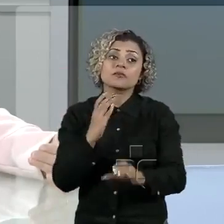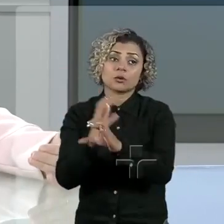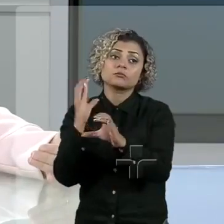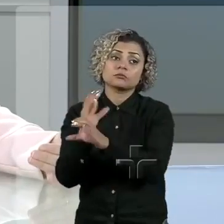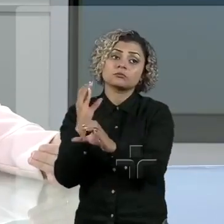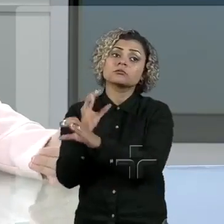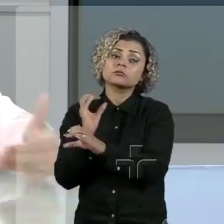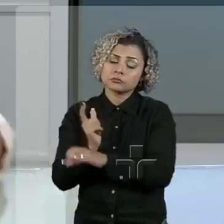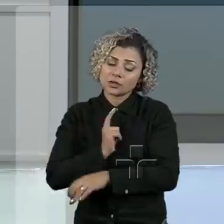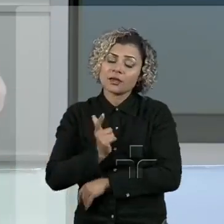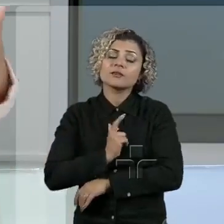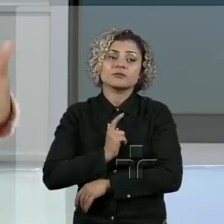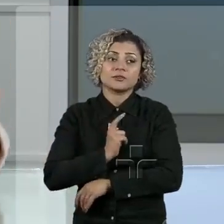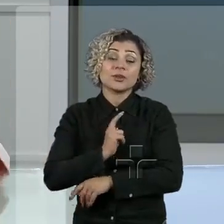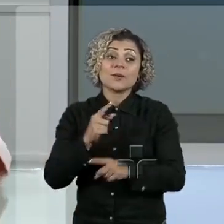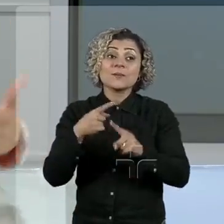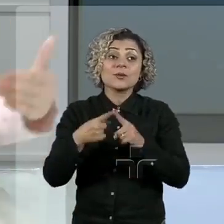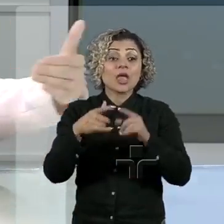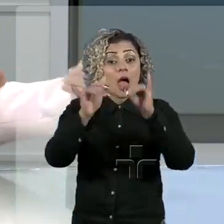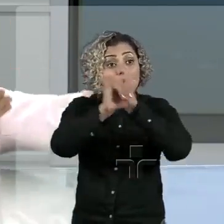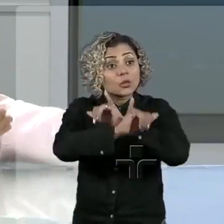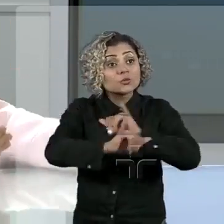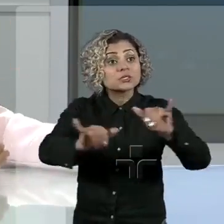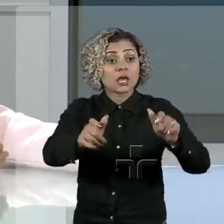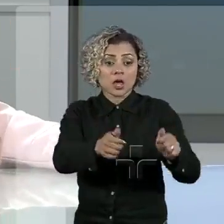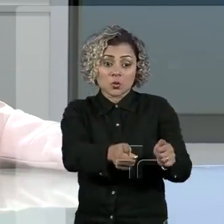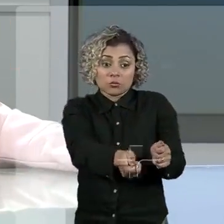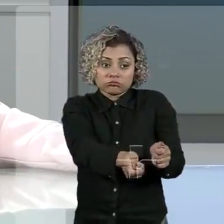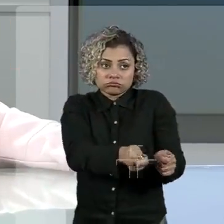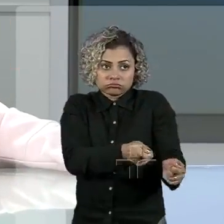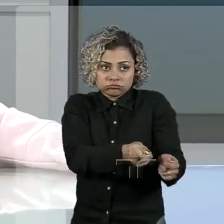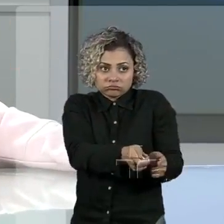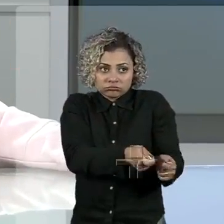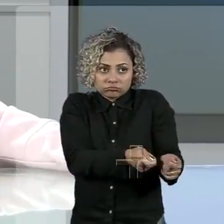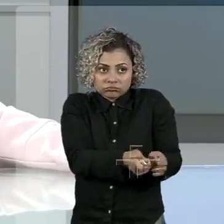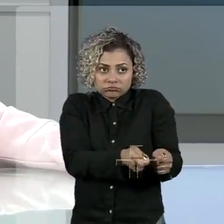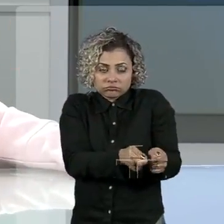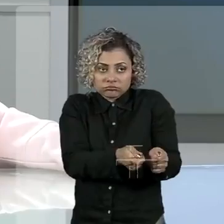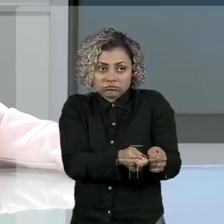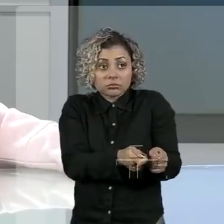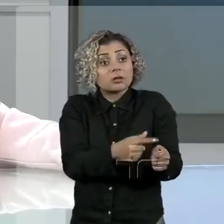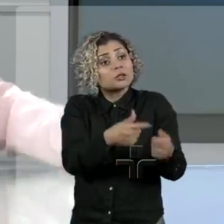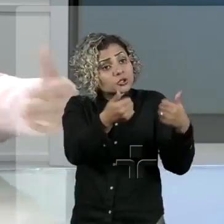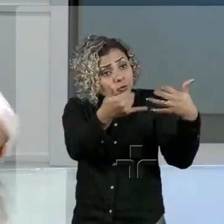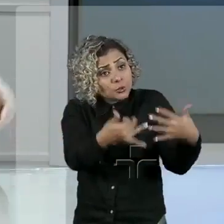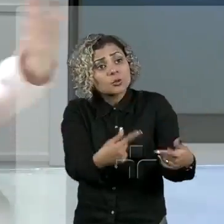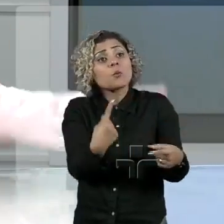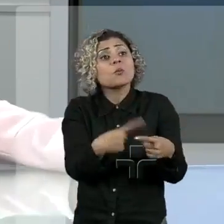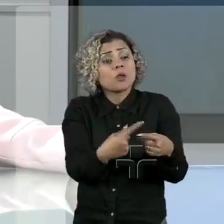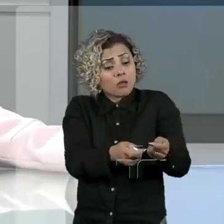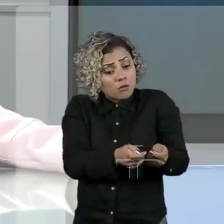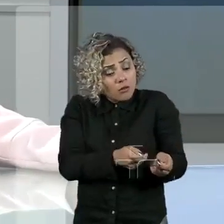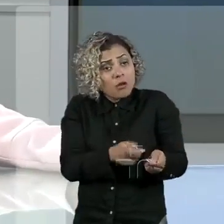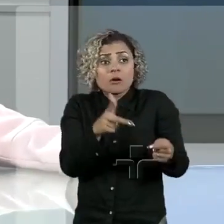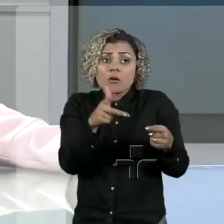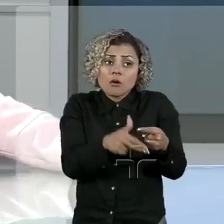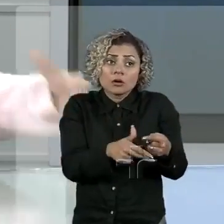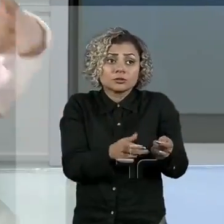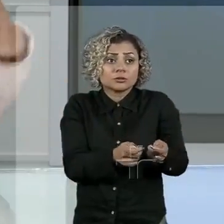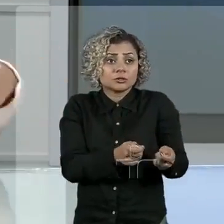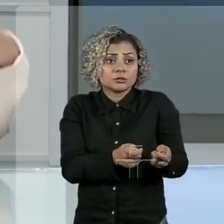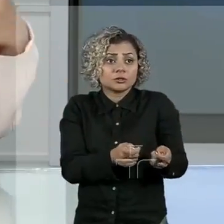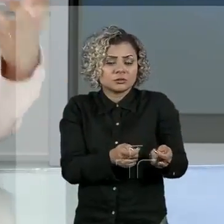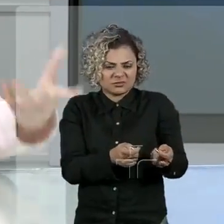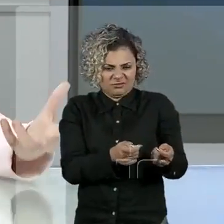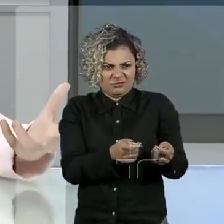comunicação. Porque anunciaram um contingenciamento absolutamente justificado como um corte,